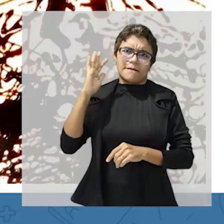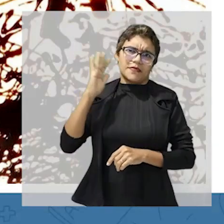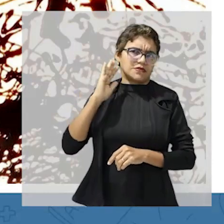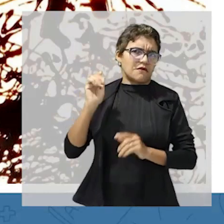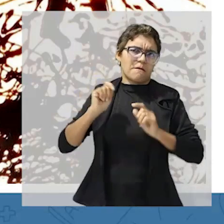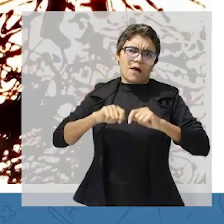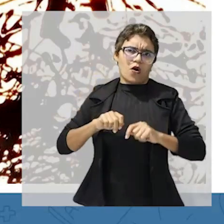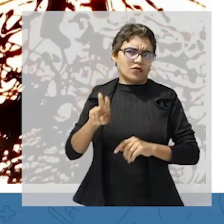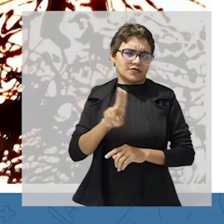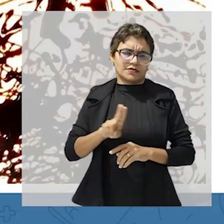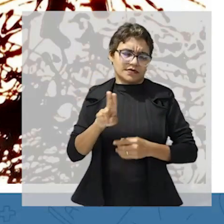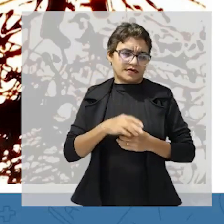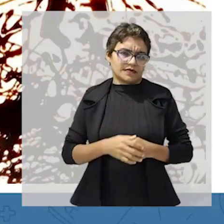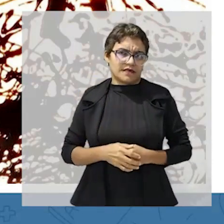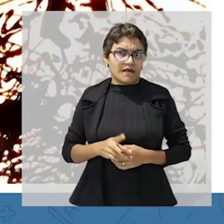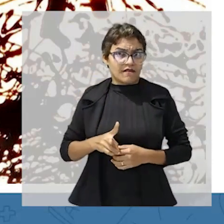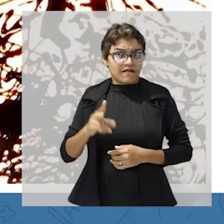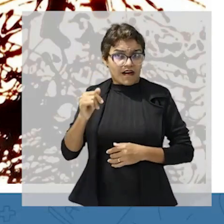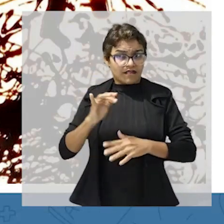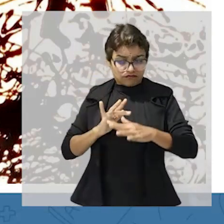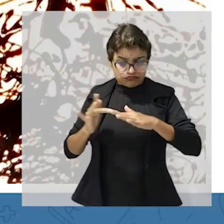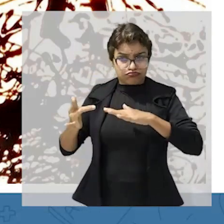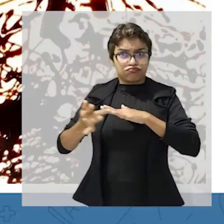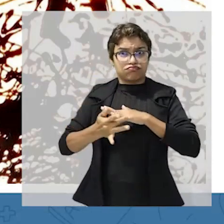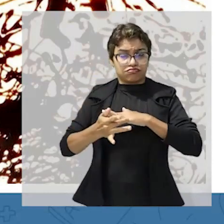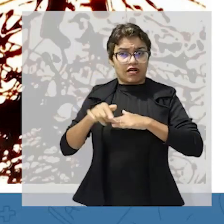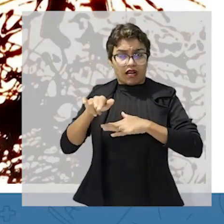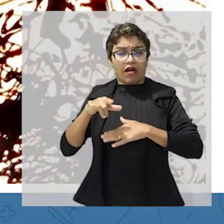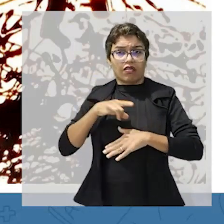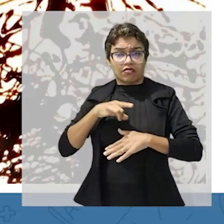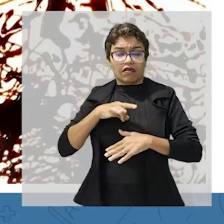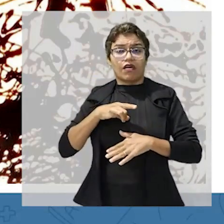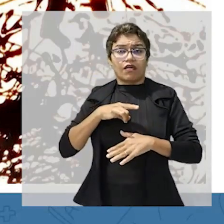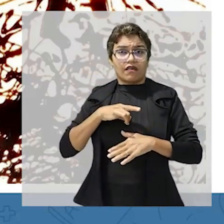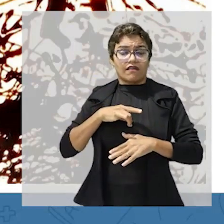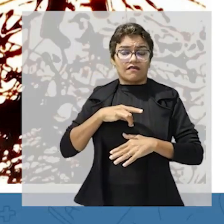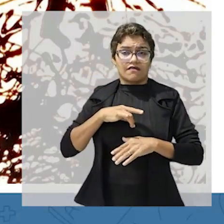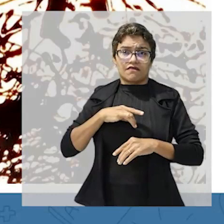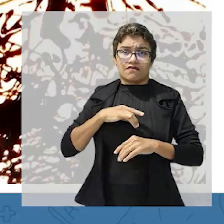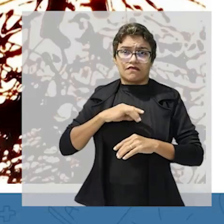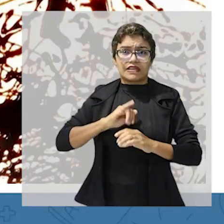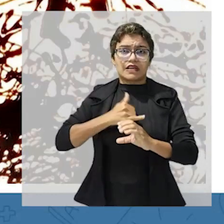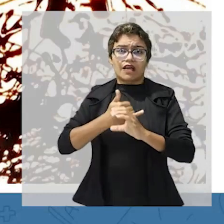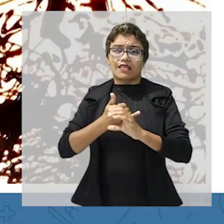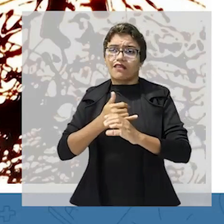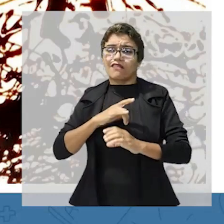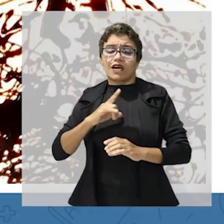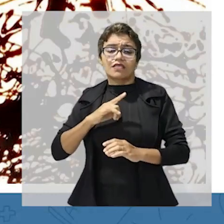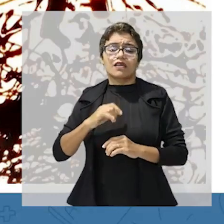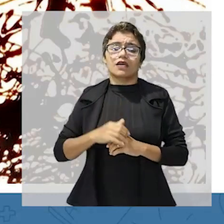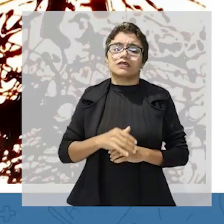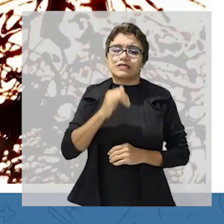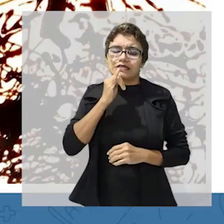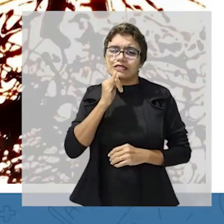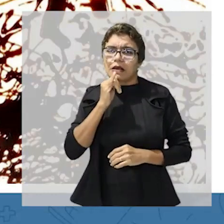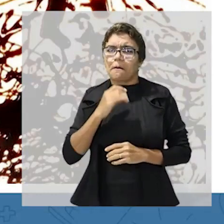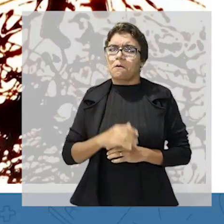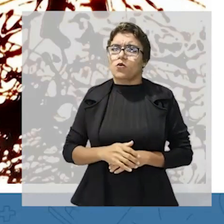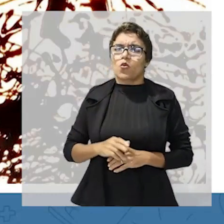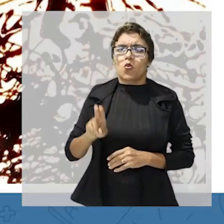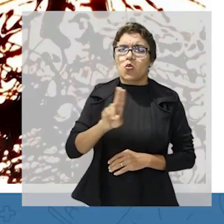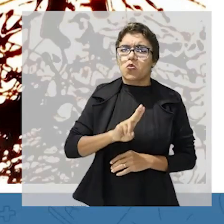para fazer isso. Gente, vá nas redes sociais, nesses canais que passam, o pessoal faz obra com